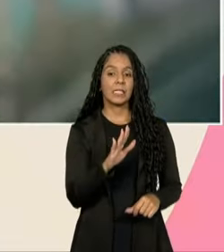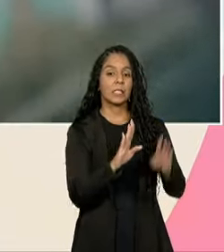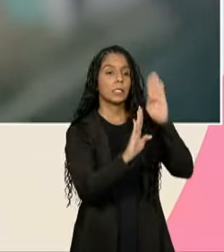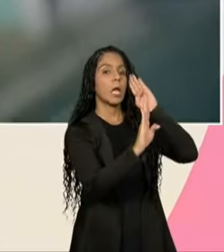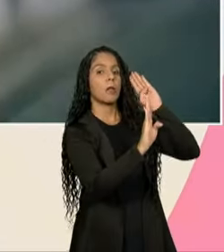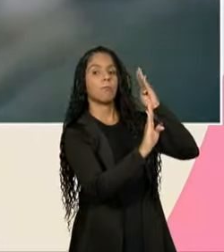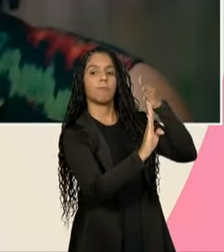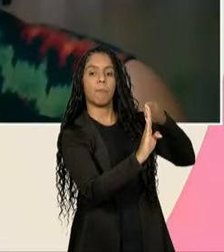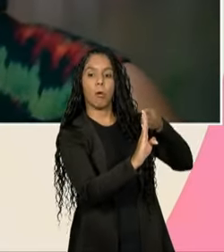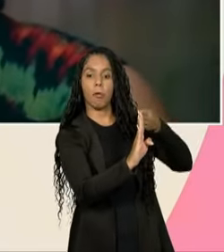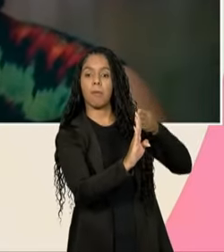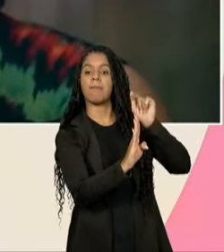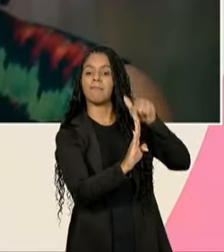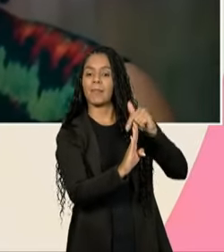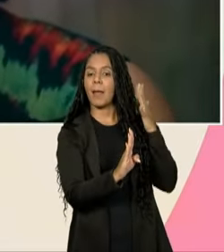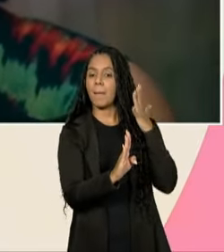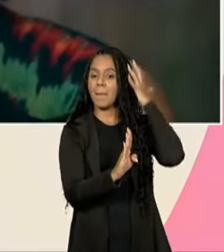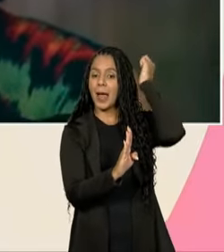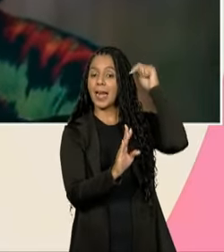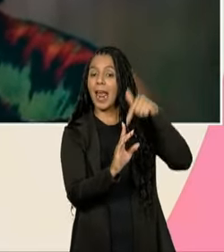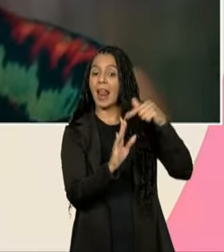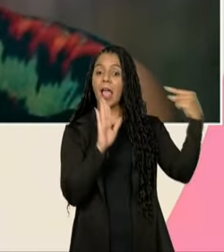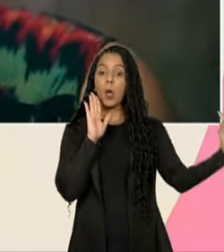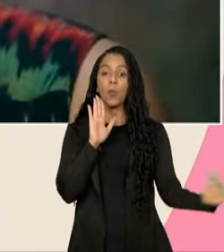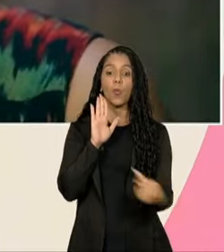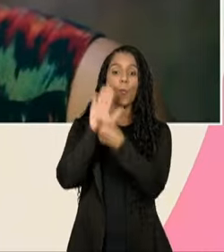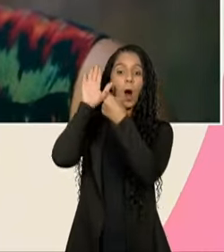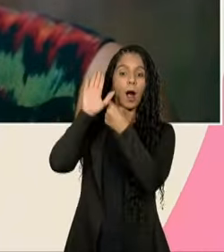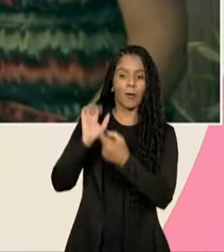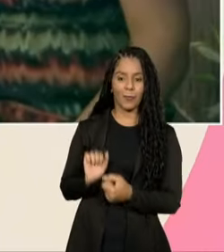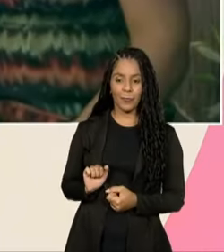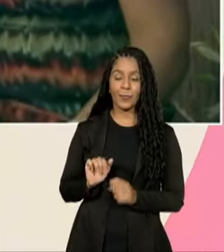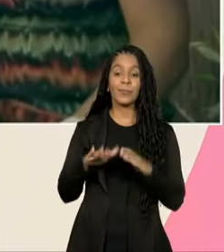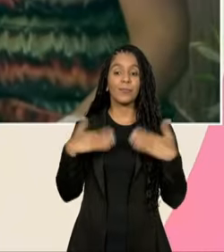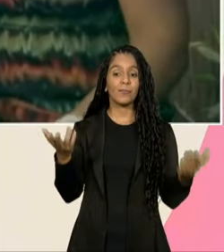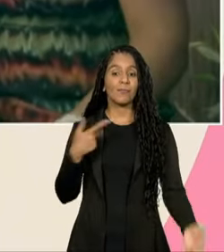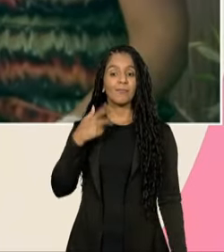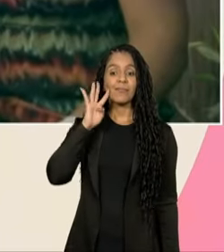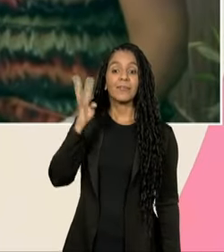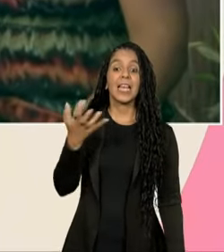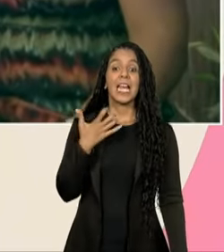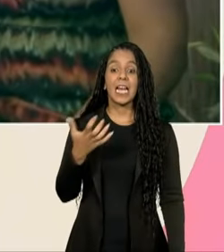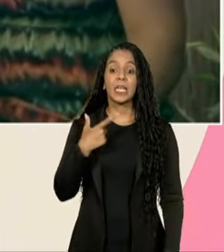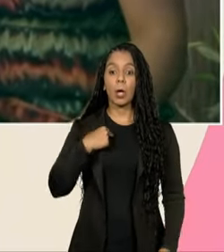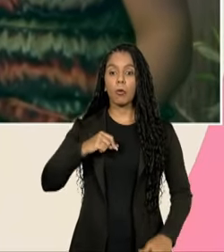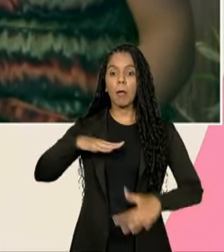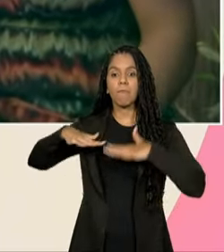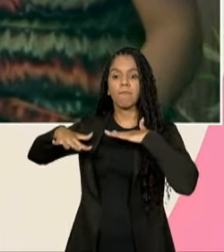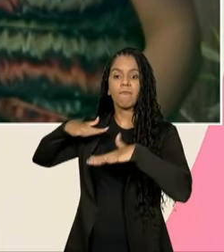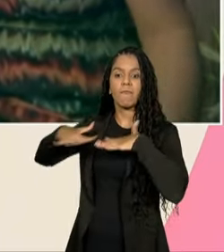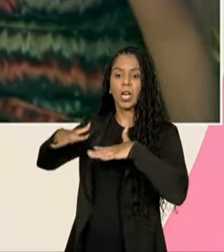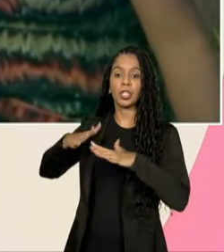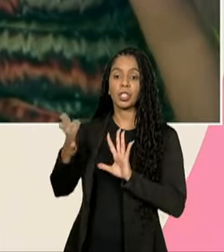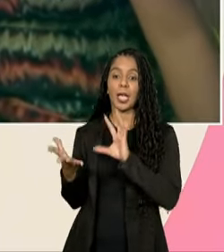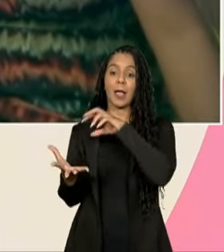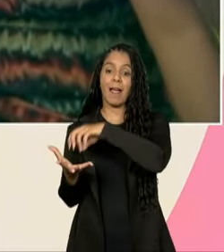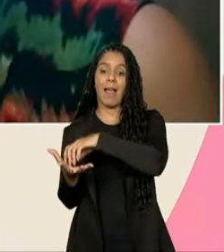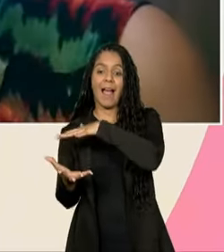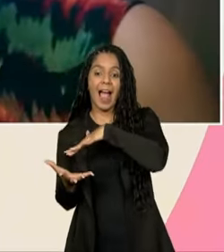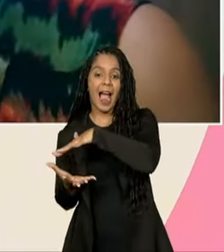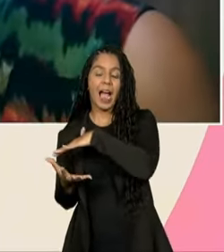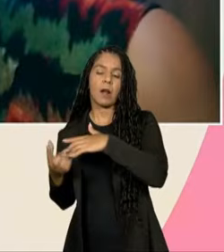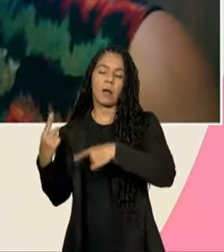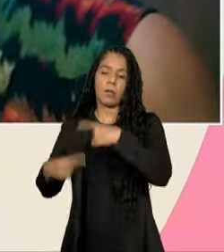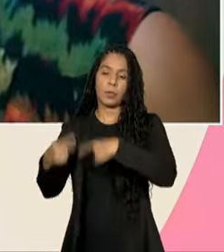Marielle se torna um alvo. Então, eu acho que na hora que eles decidem, eu acho que eles querem chacoalhar o setor da política, eles querem chacoalhar